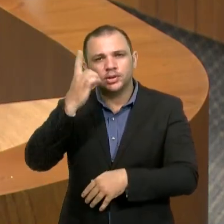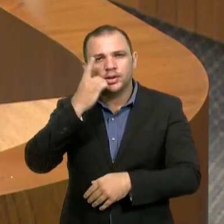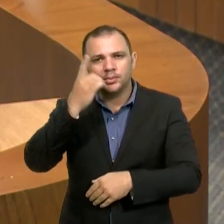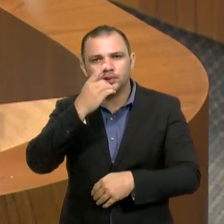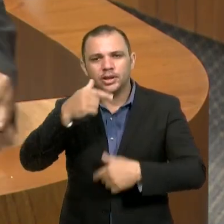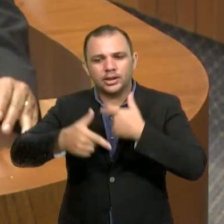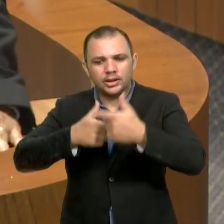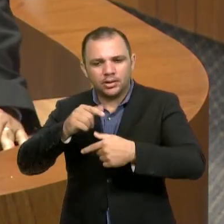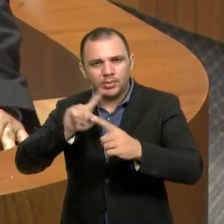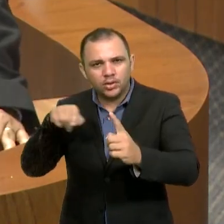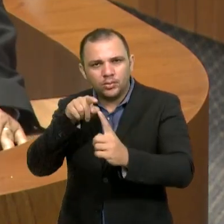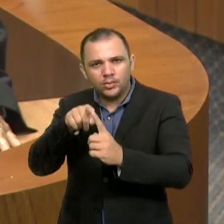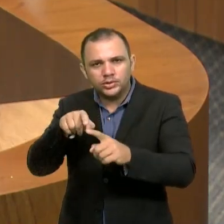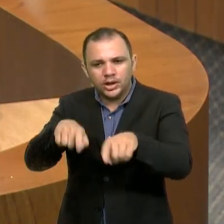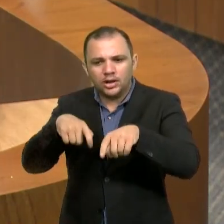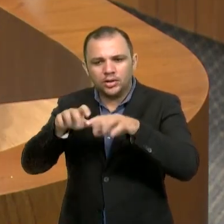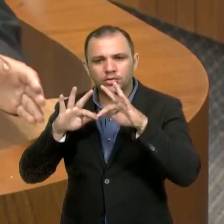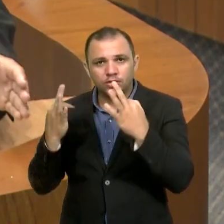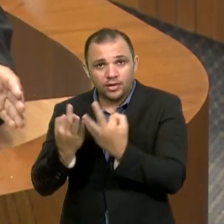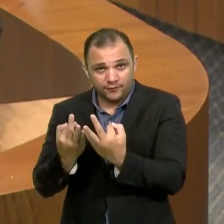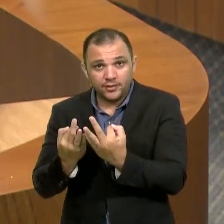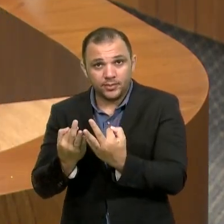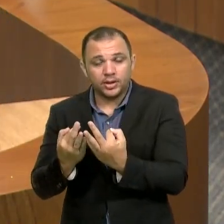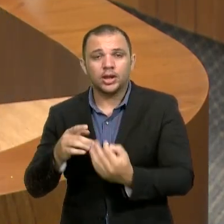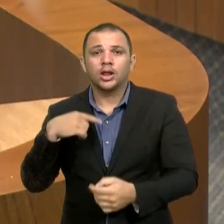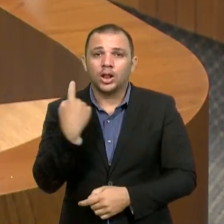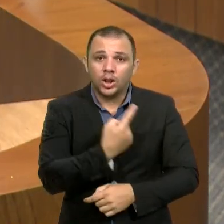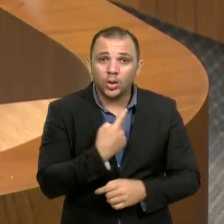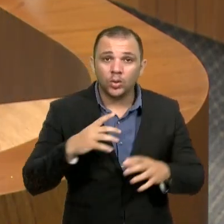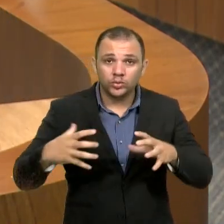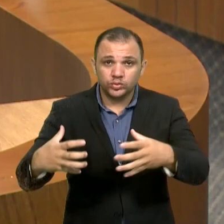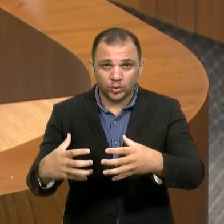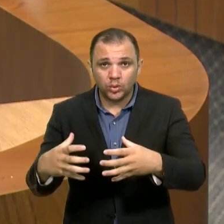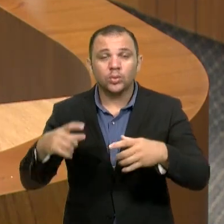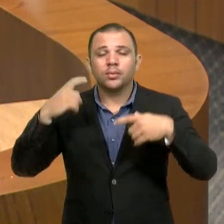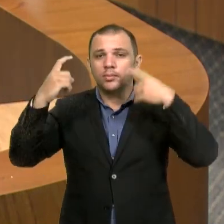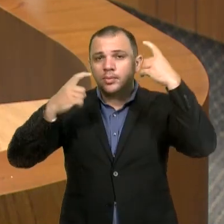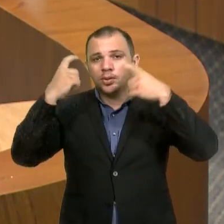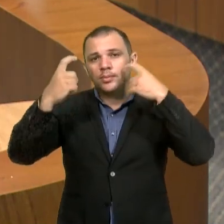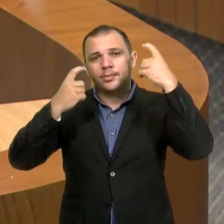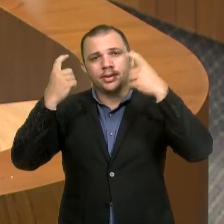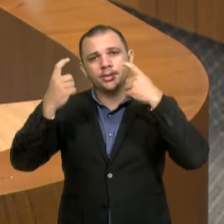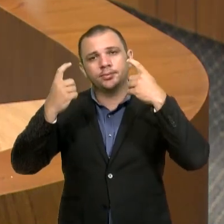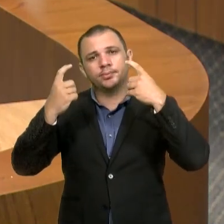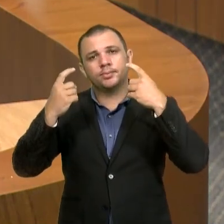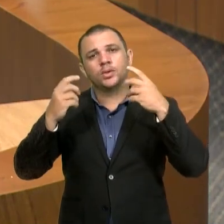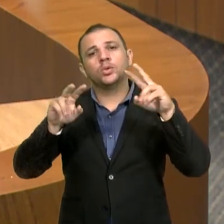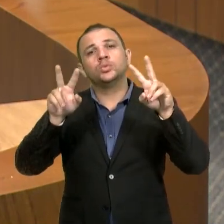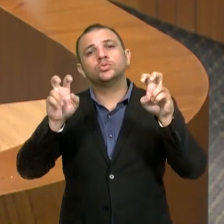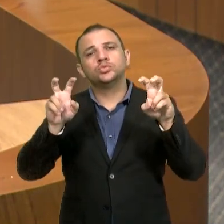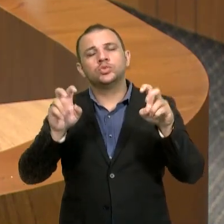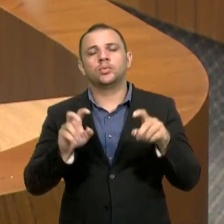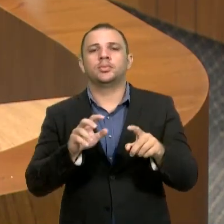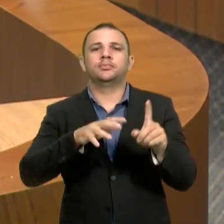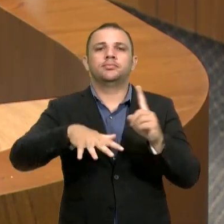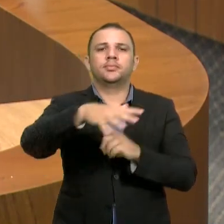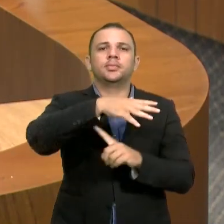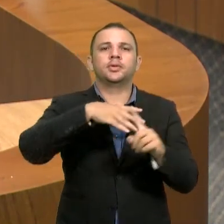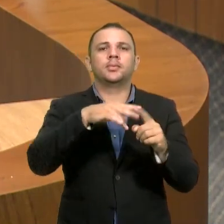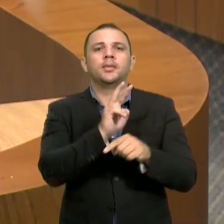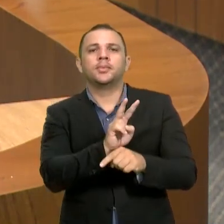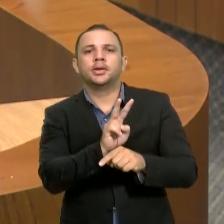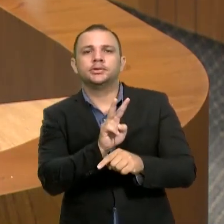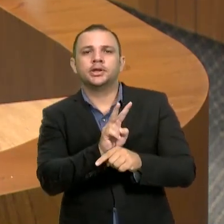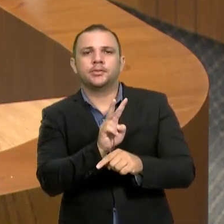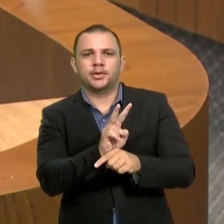participam, concluindo, deputado, estamos muito preocupados com a preservação ambiental. E basicamente,